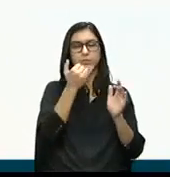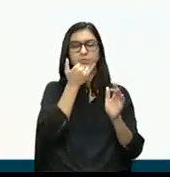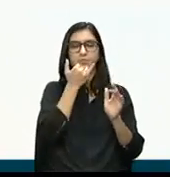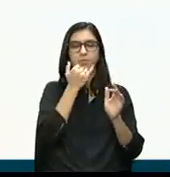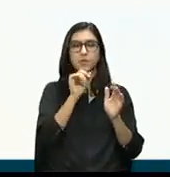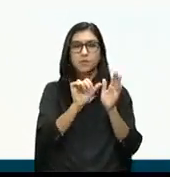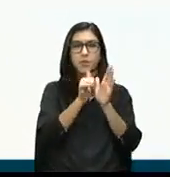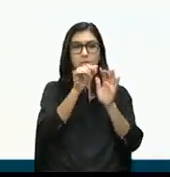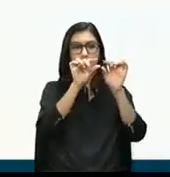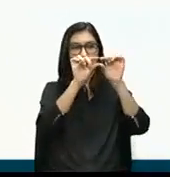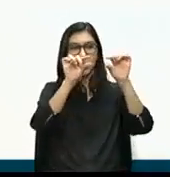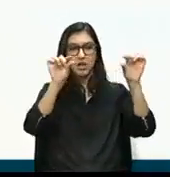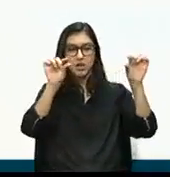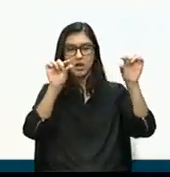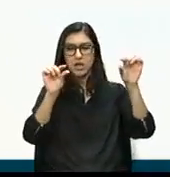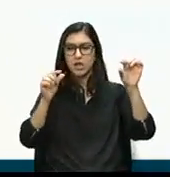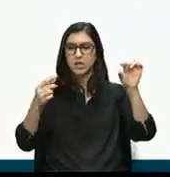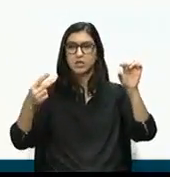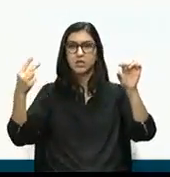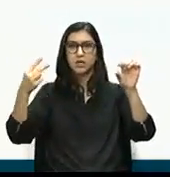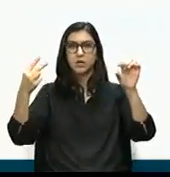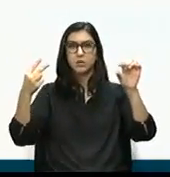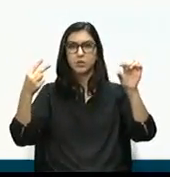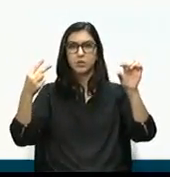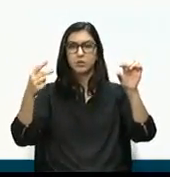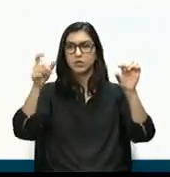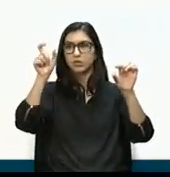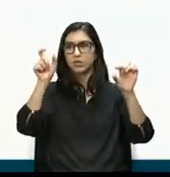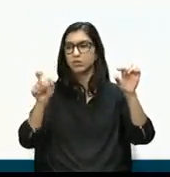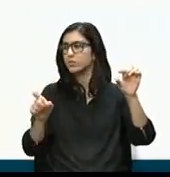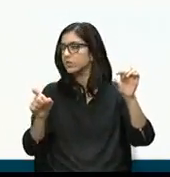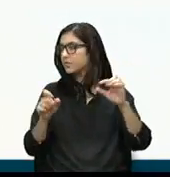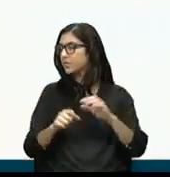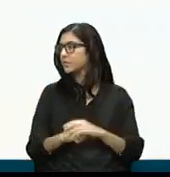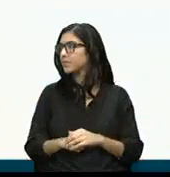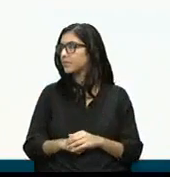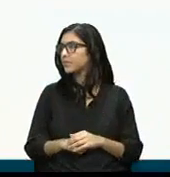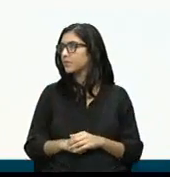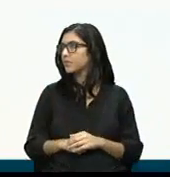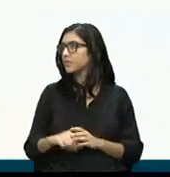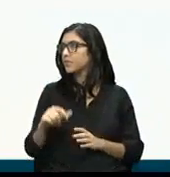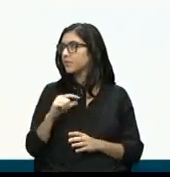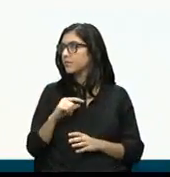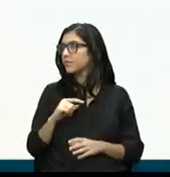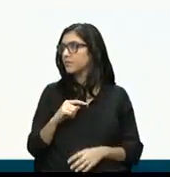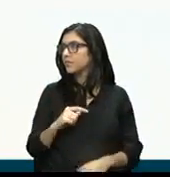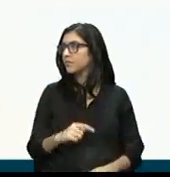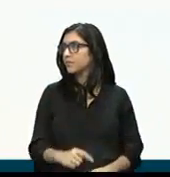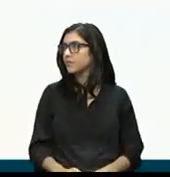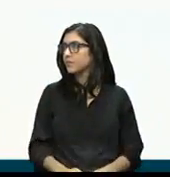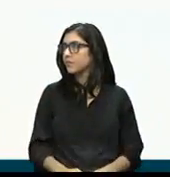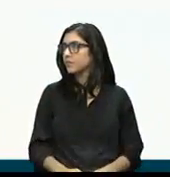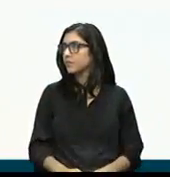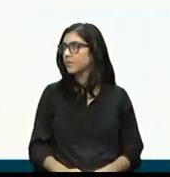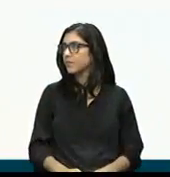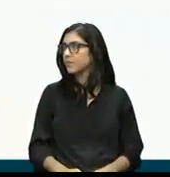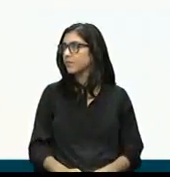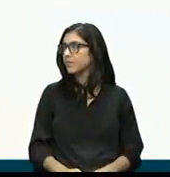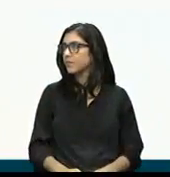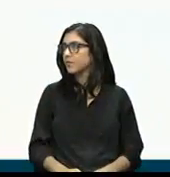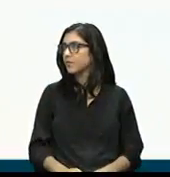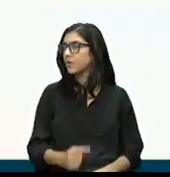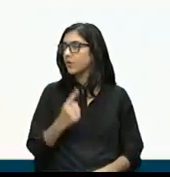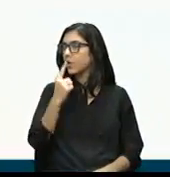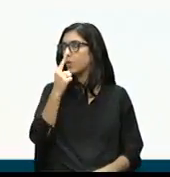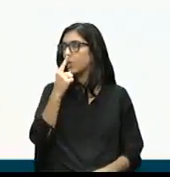coluna. Então, como que nós vamos fazer essa operação? Então, primeiro elemento da primeira linha, que é 1, vezes